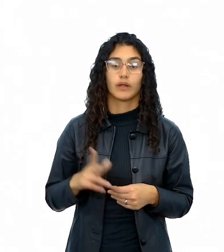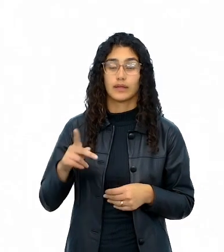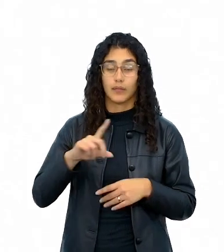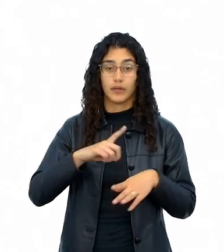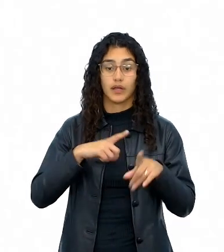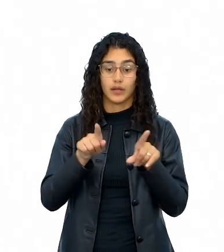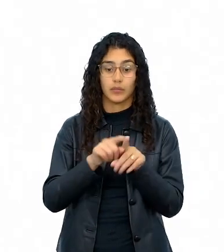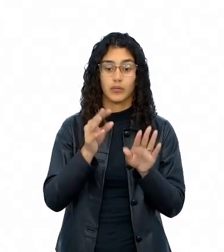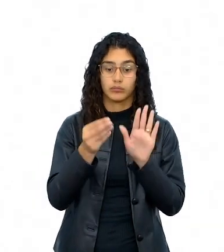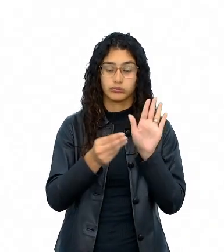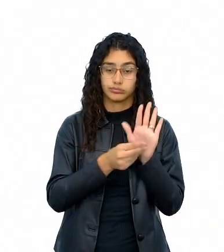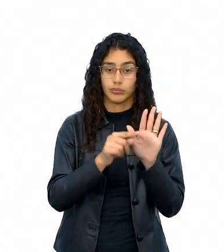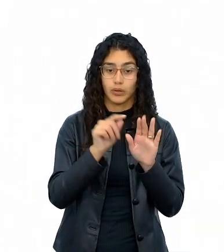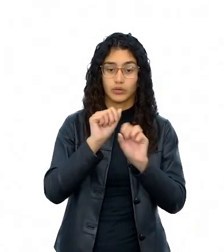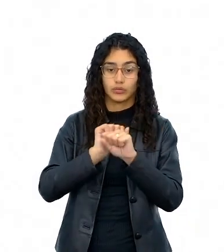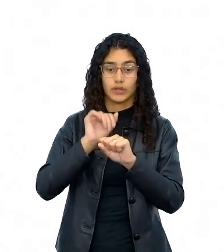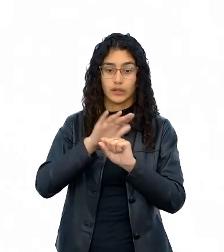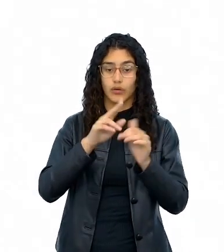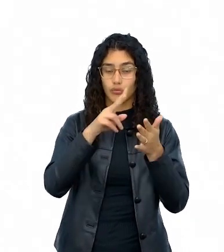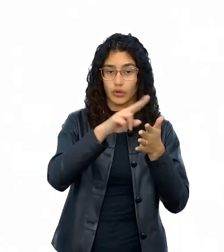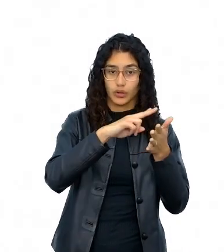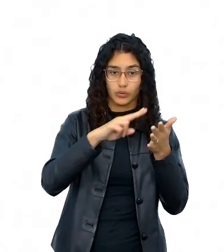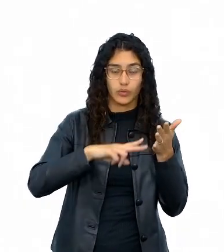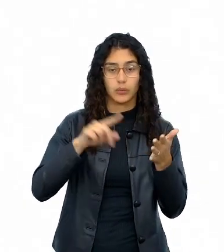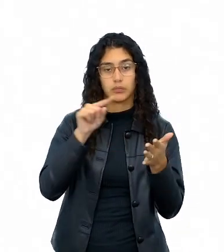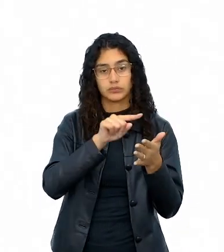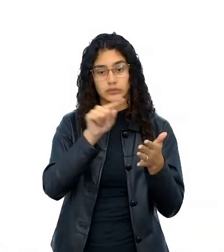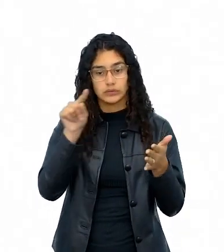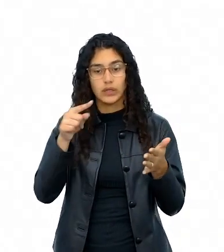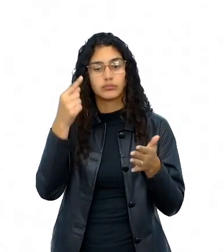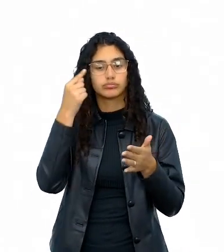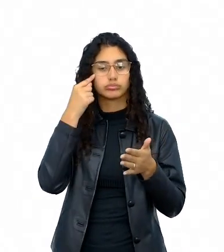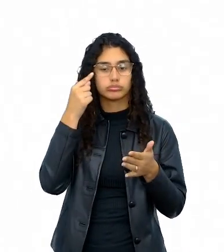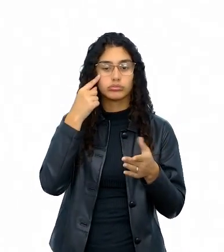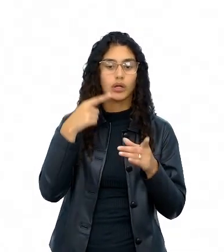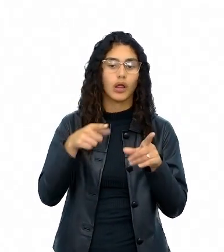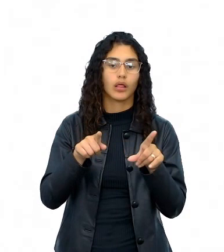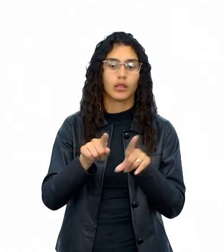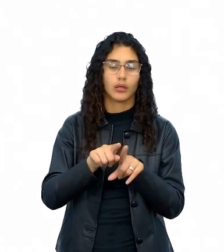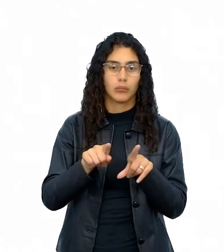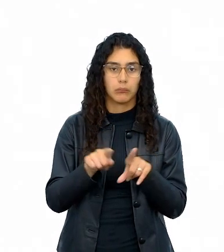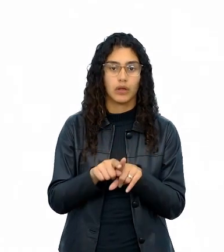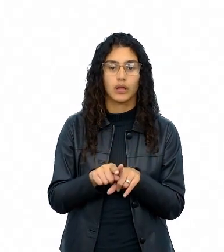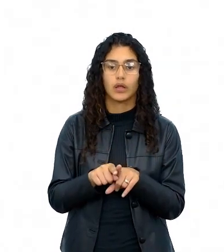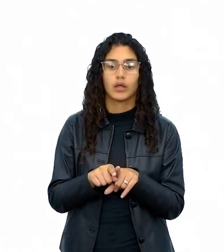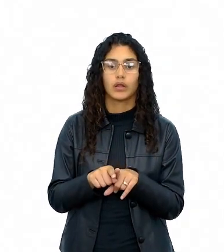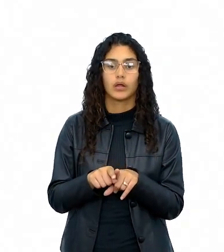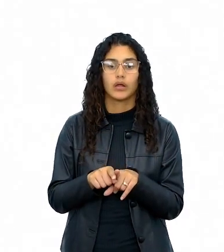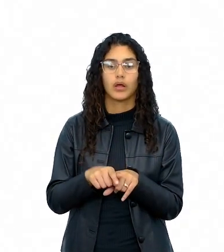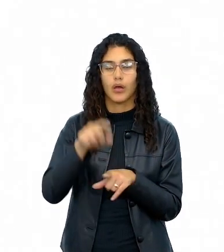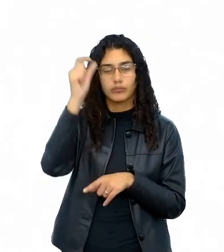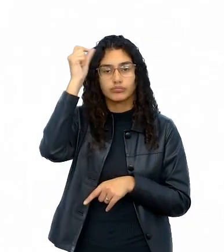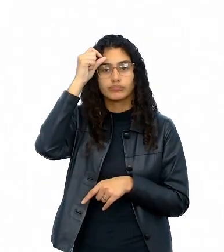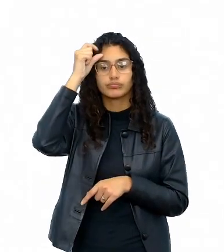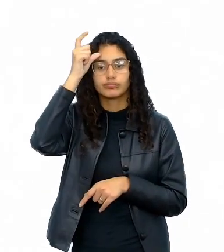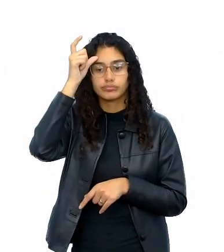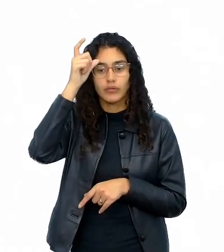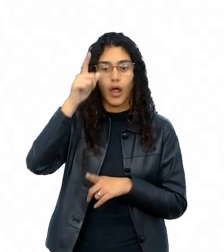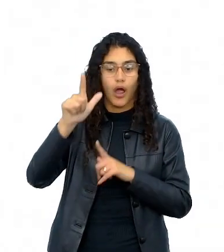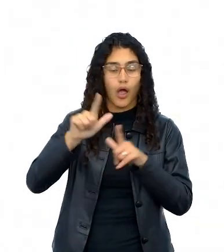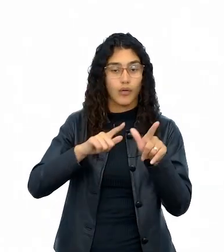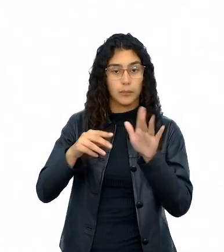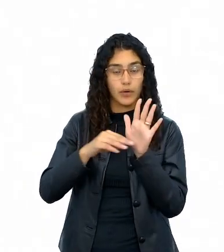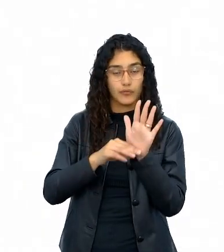deixa aí uma sugestão de leitura para vocês, pensando aí em enriquecer o trabalho de